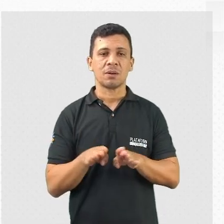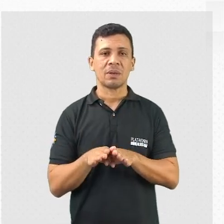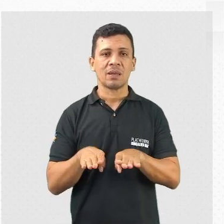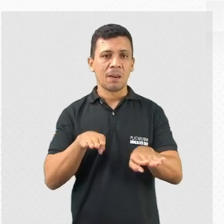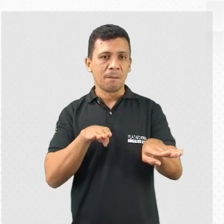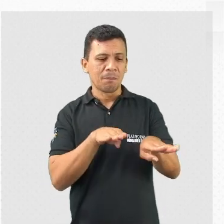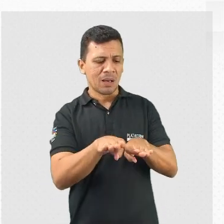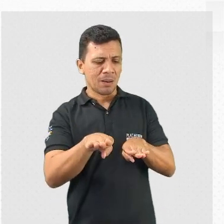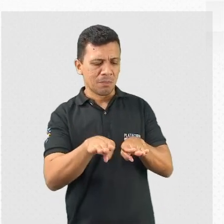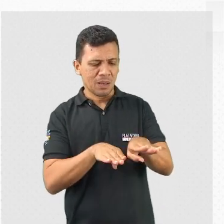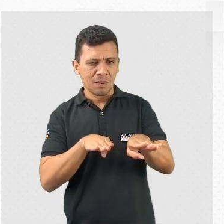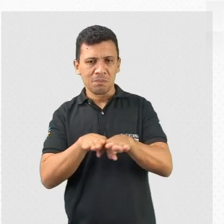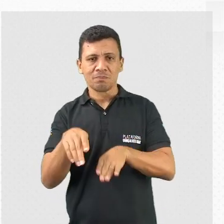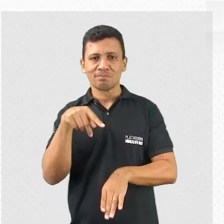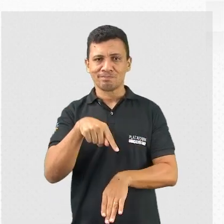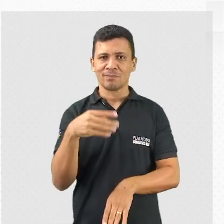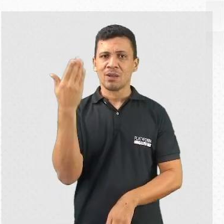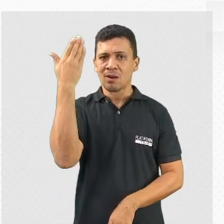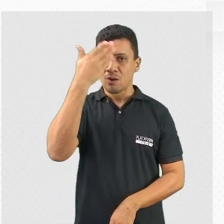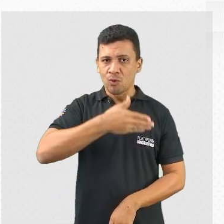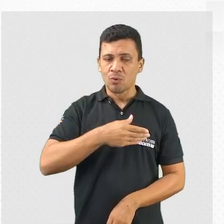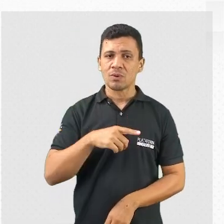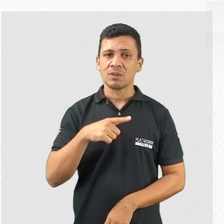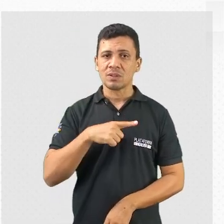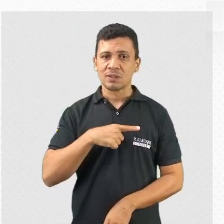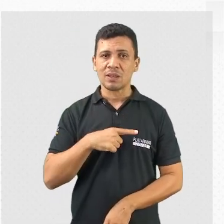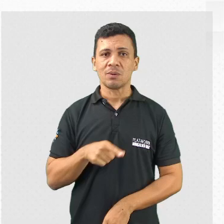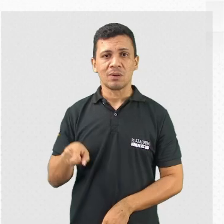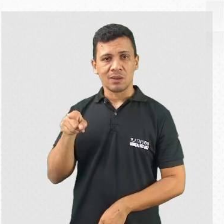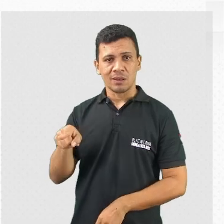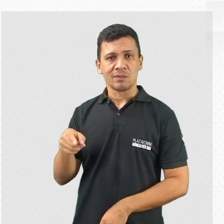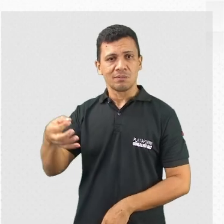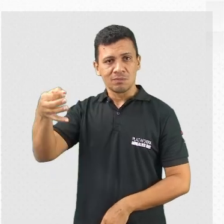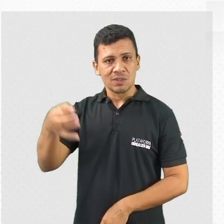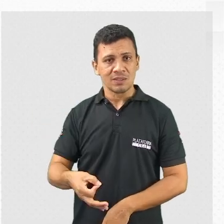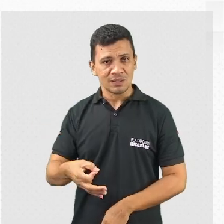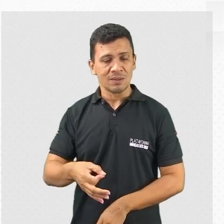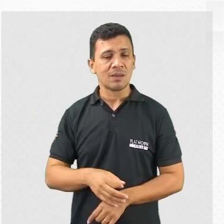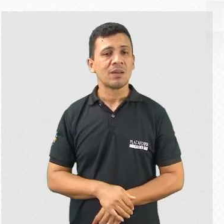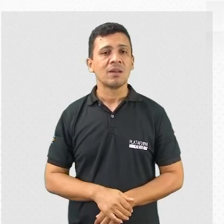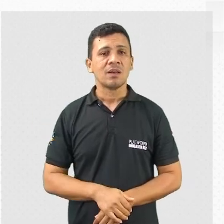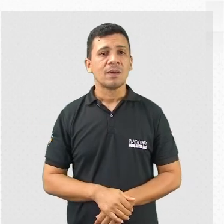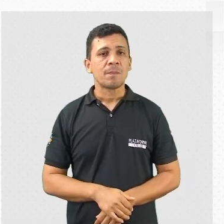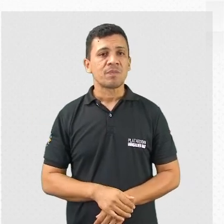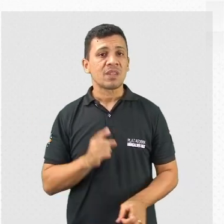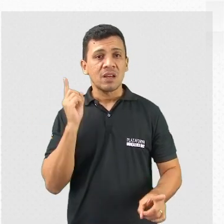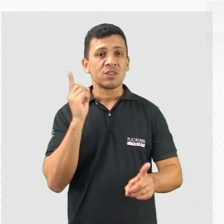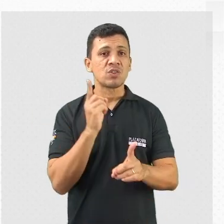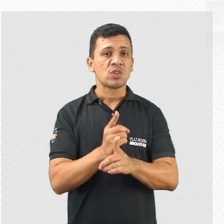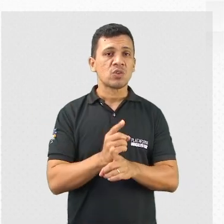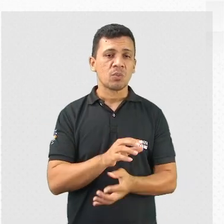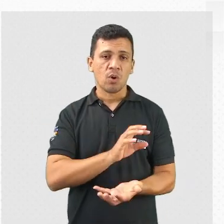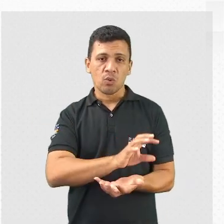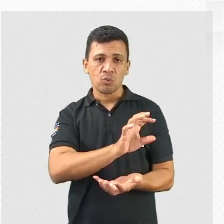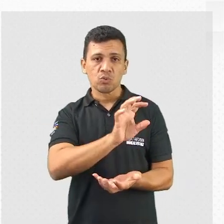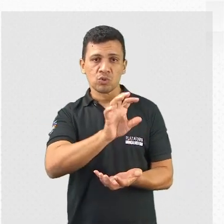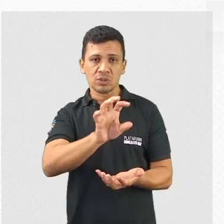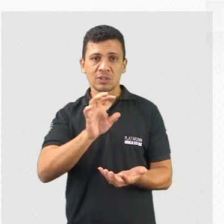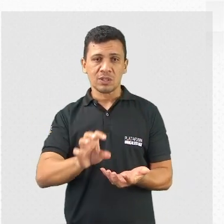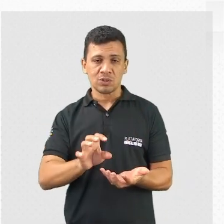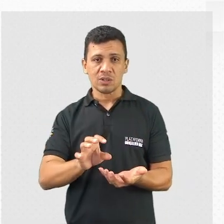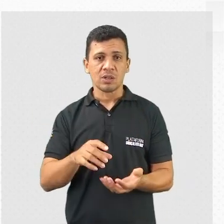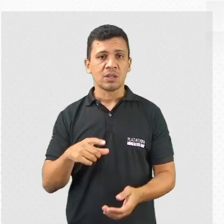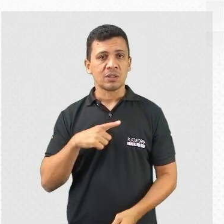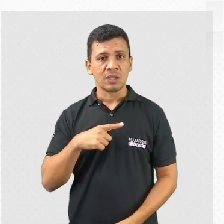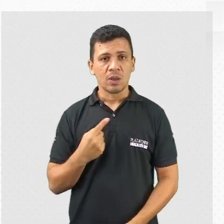placas, porque quando é comprovado que a teoria de Wenger não é correta, se descobre que o nosso continente, como eu falei, os nossos continentes, eles não estão sobre